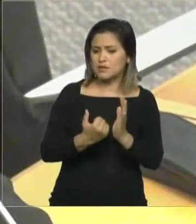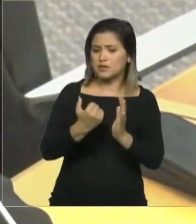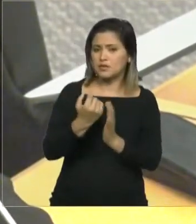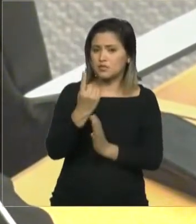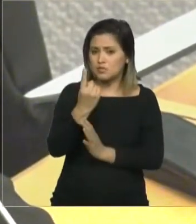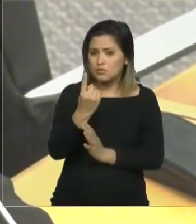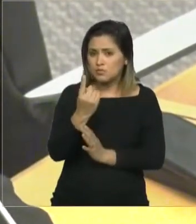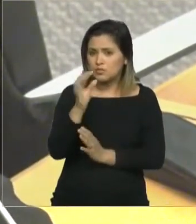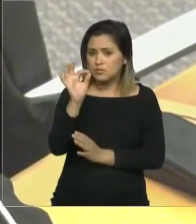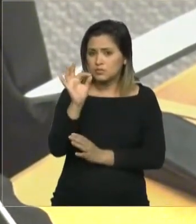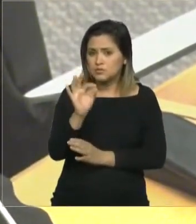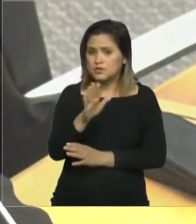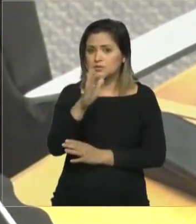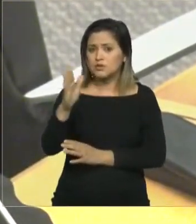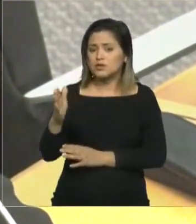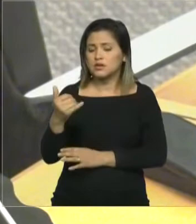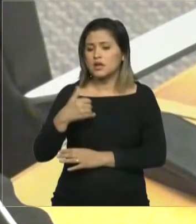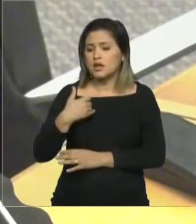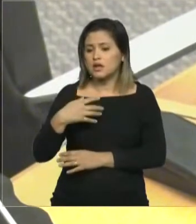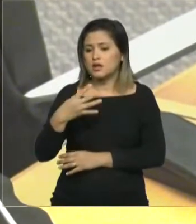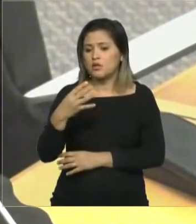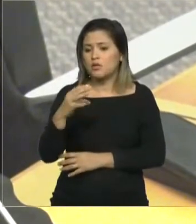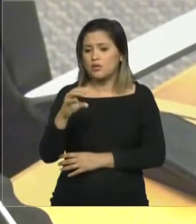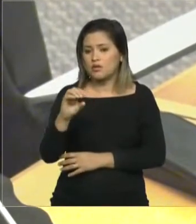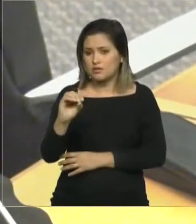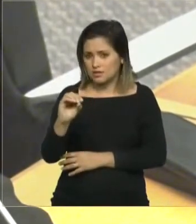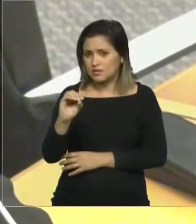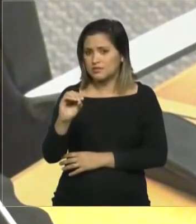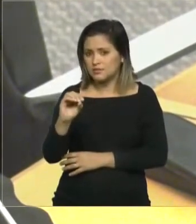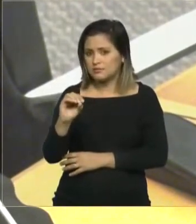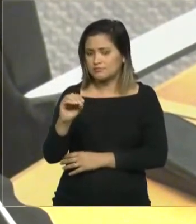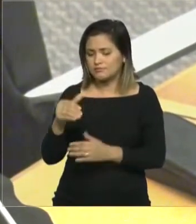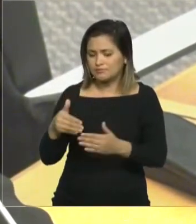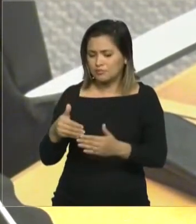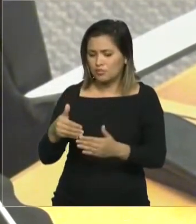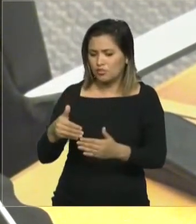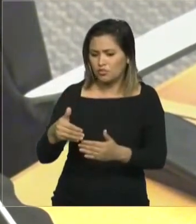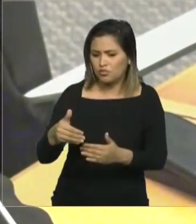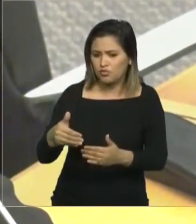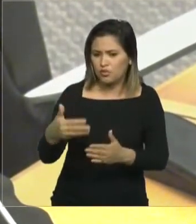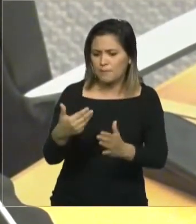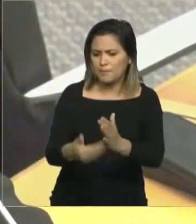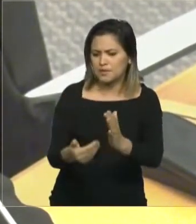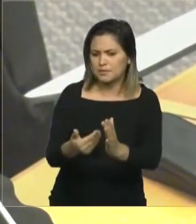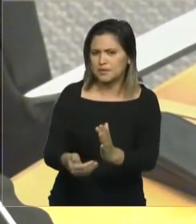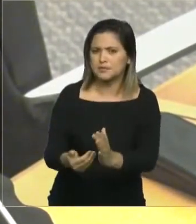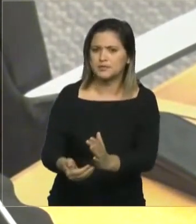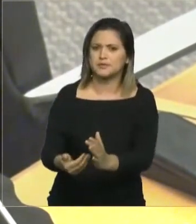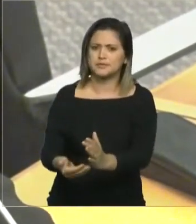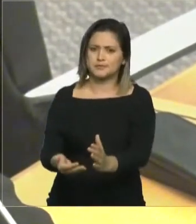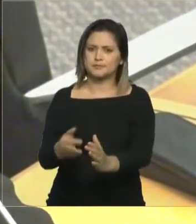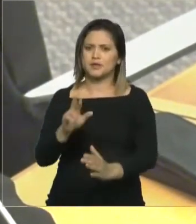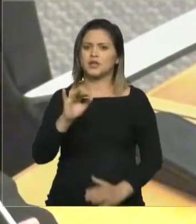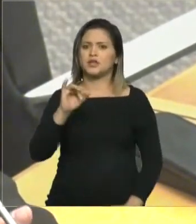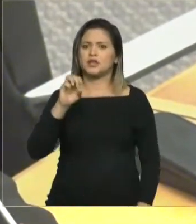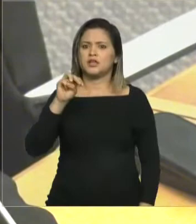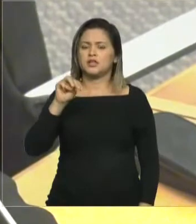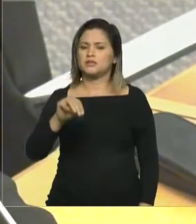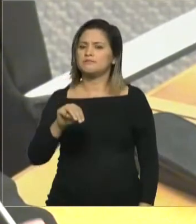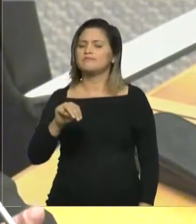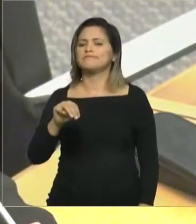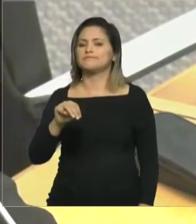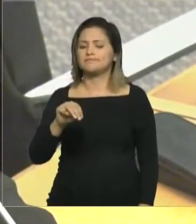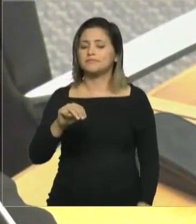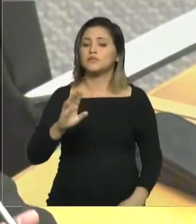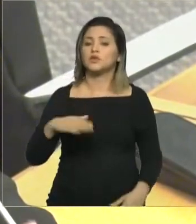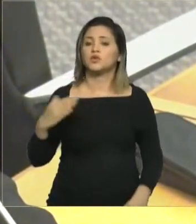vai ver mais ou menos aí quanto é que tem de função renal em longo prazo. Portanto, quando a gente tem a substituição do modelo em que você faz